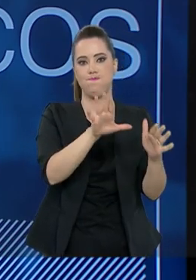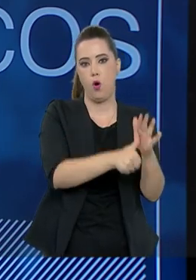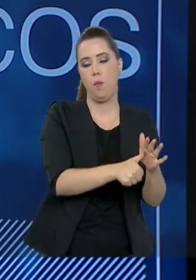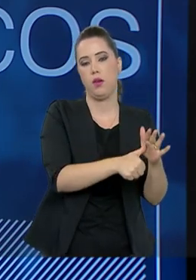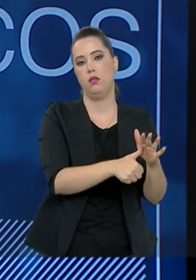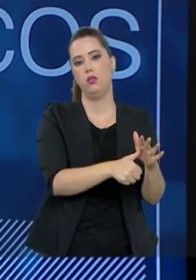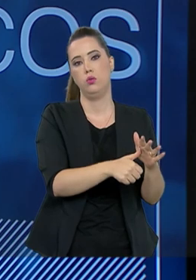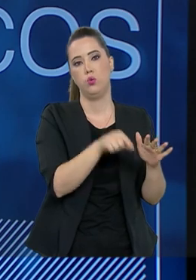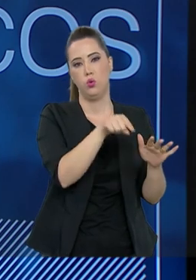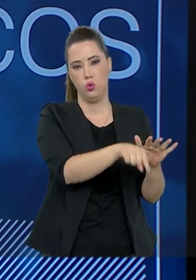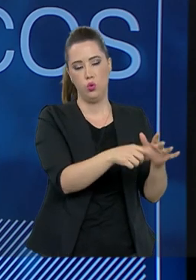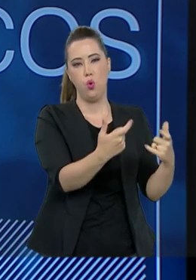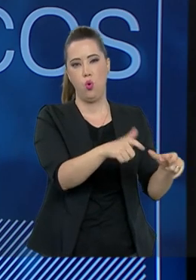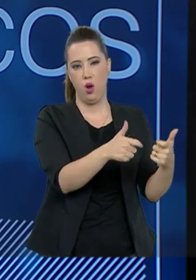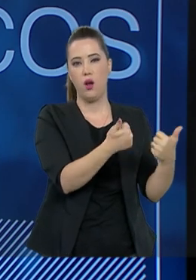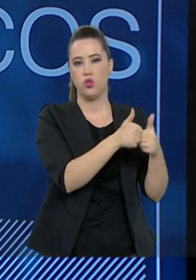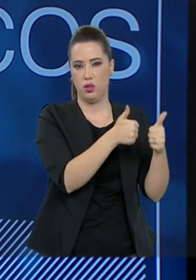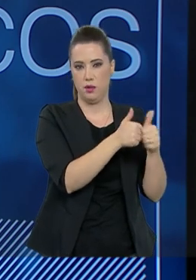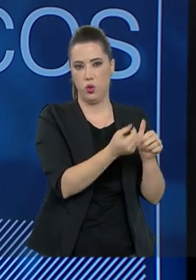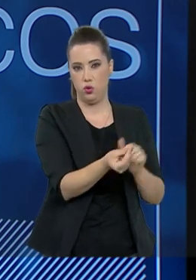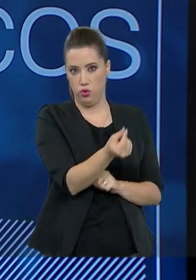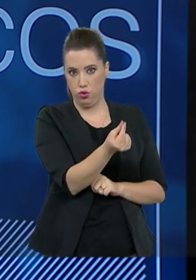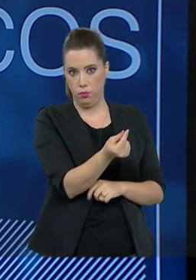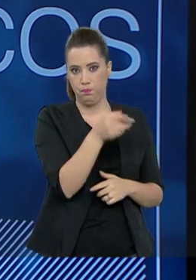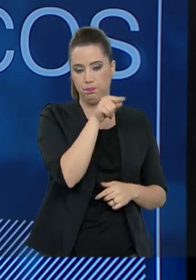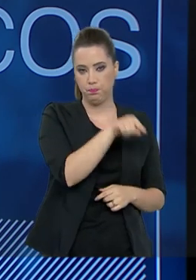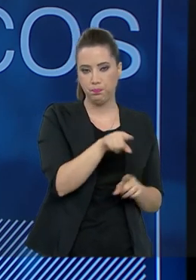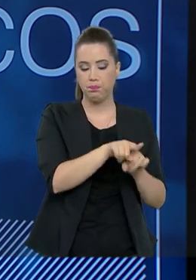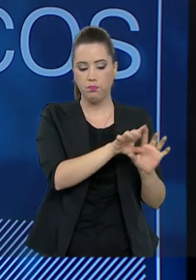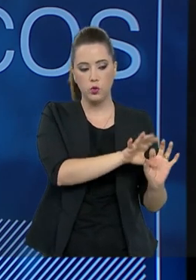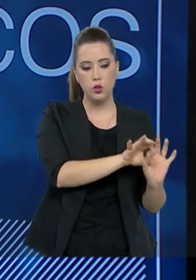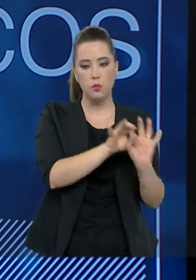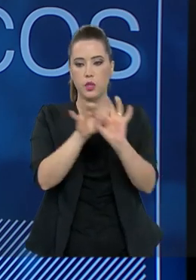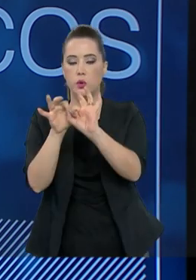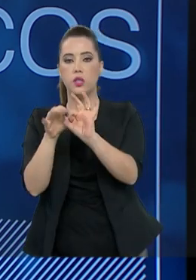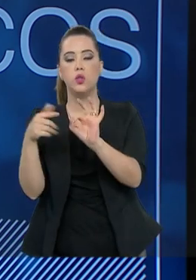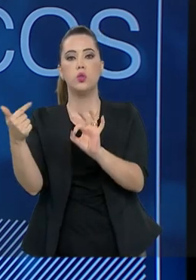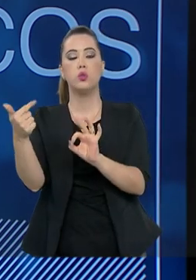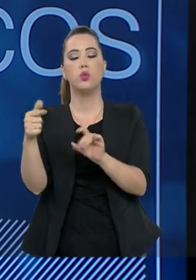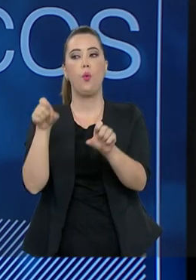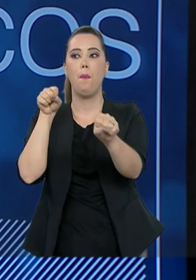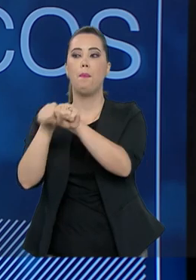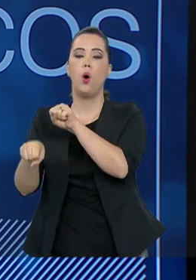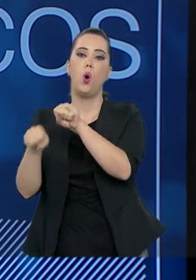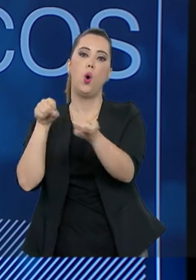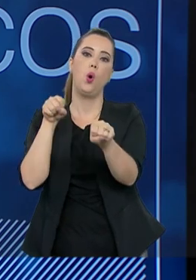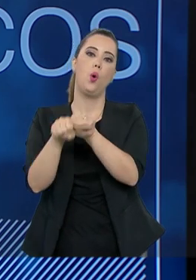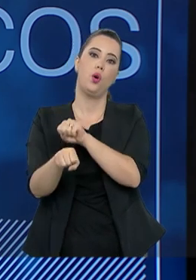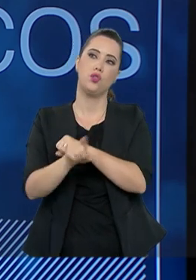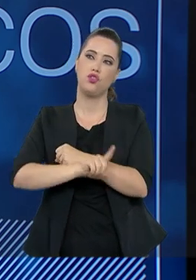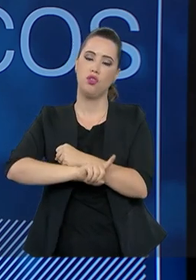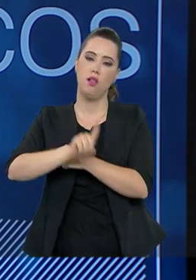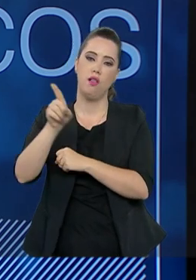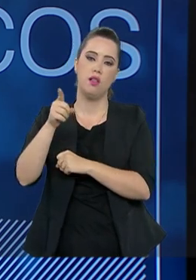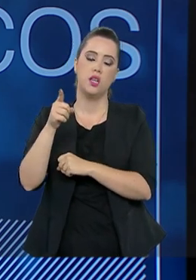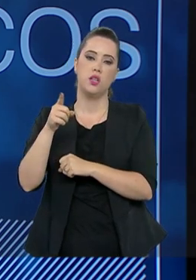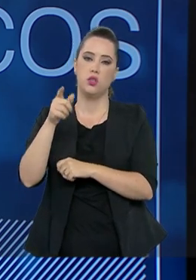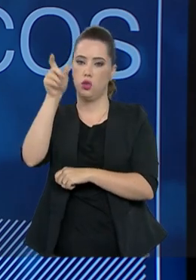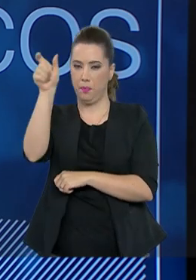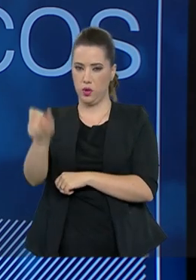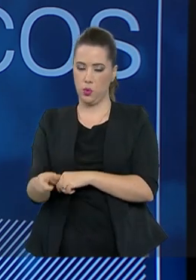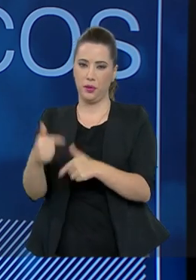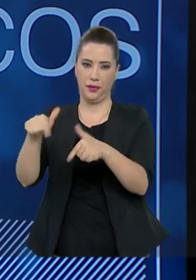Iguaçu, em Ciudad del Este, mas também a vinculação, por exemplo, com o homicídio de um agente penitenciário,